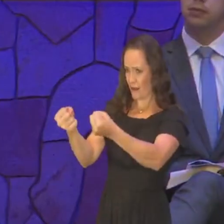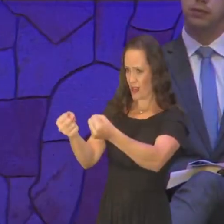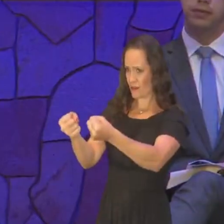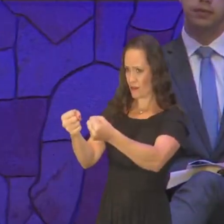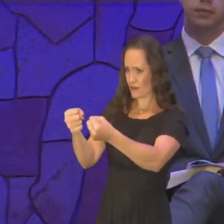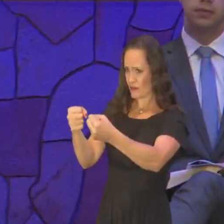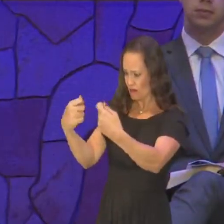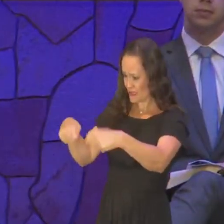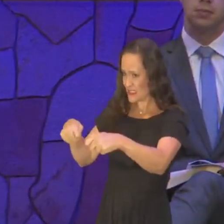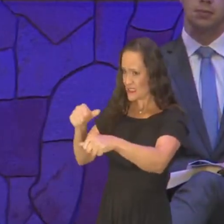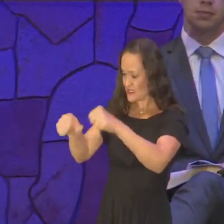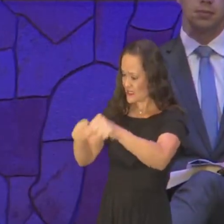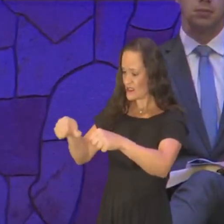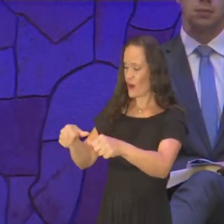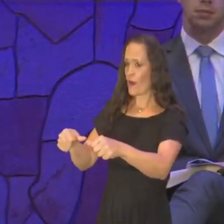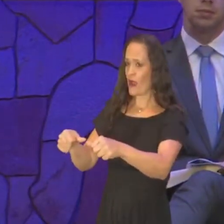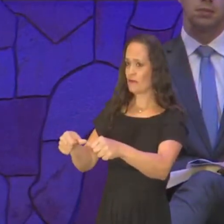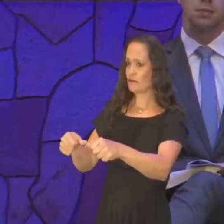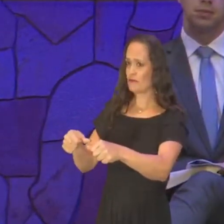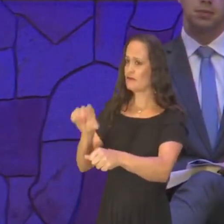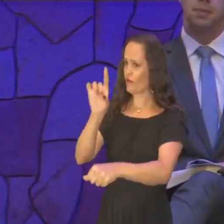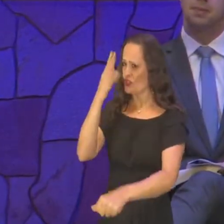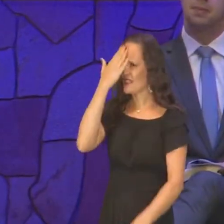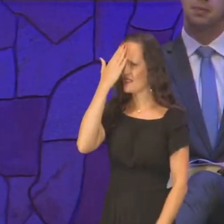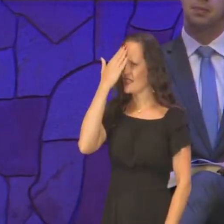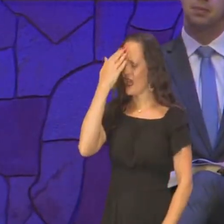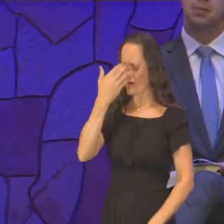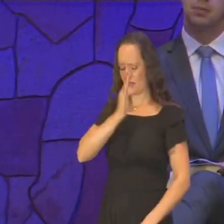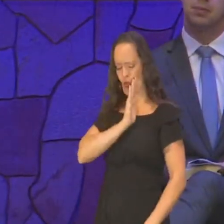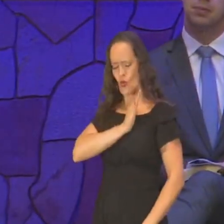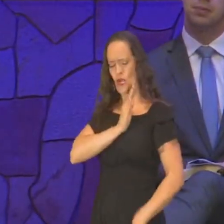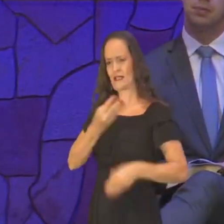Só você pode dizer isso em seu coração.